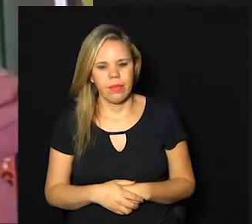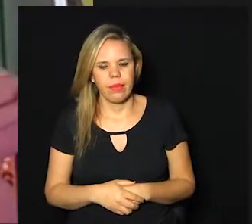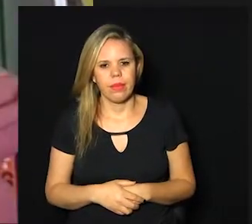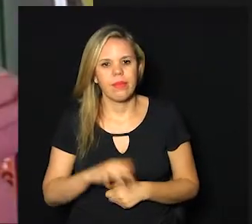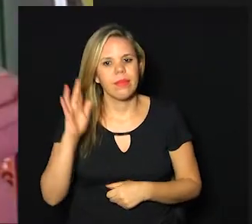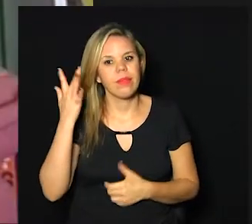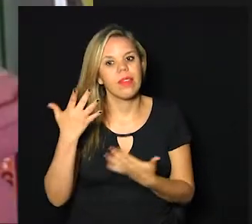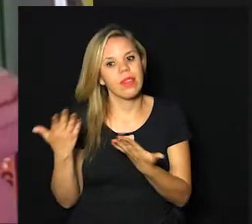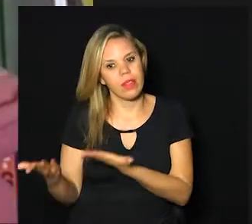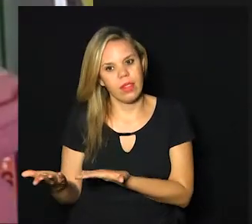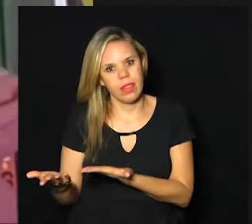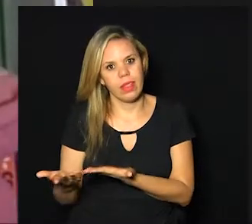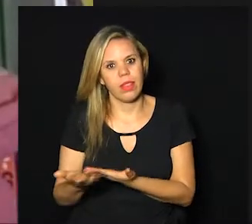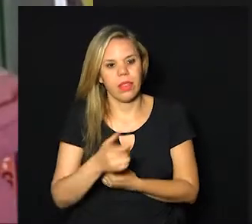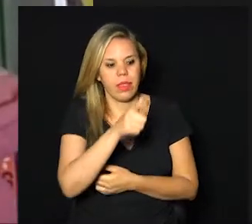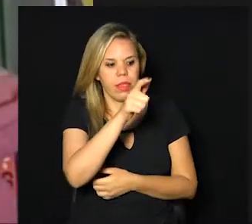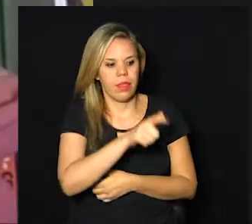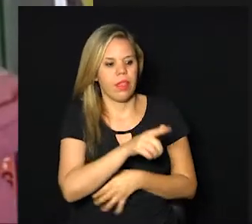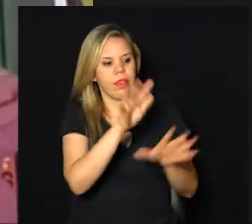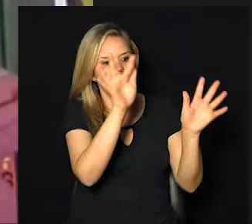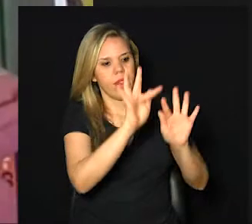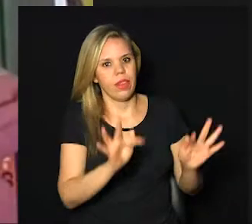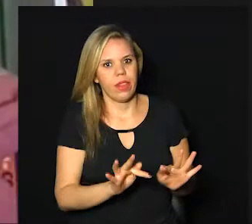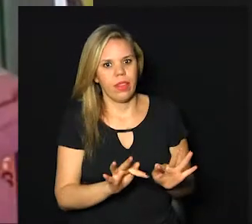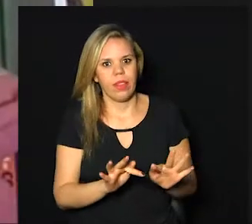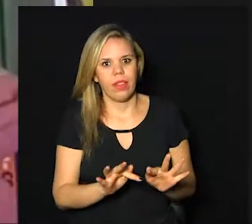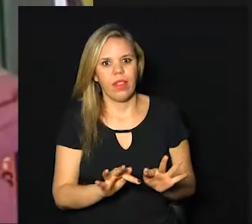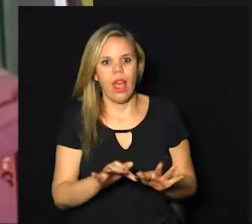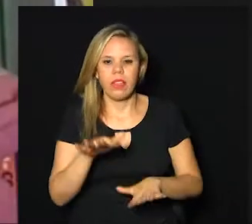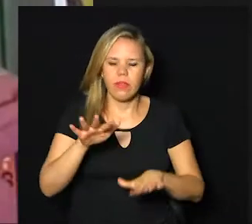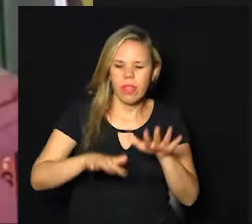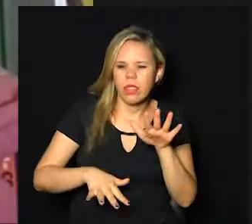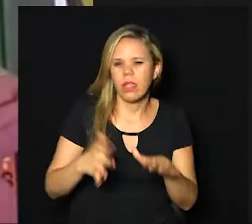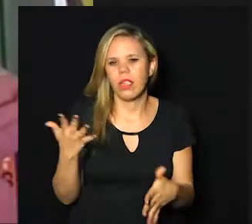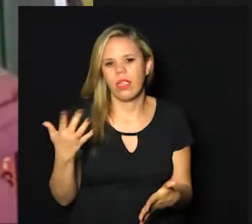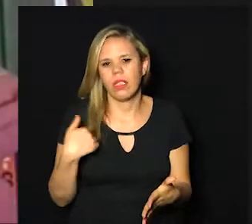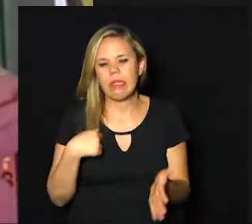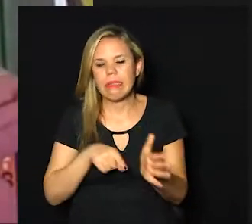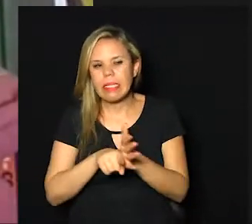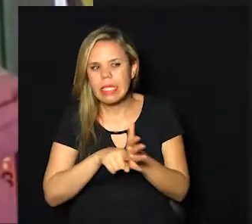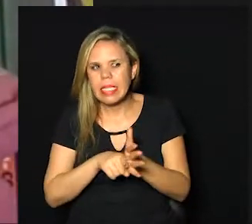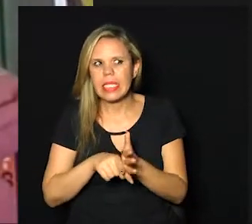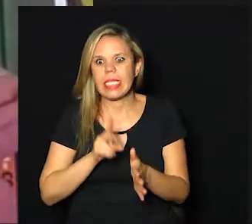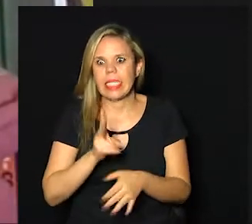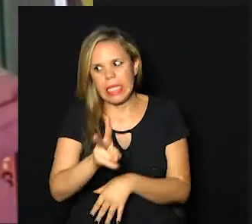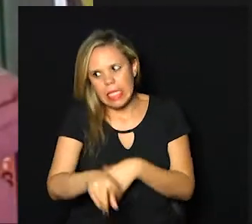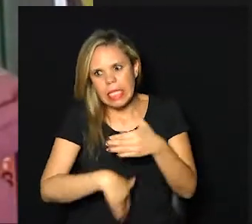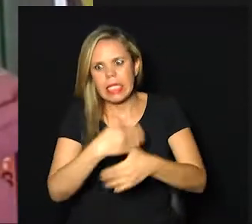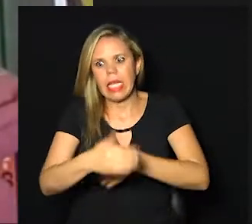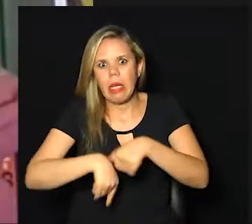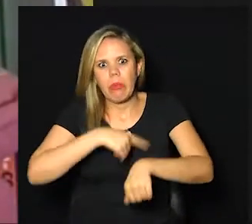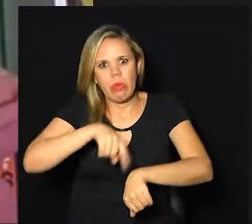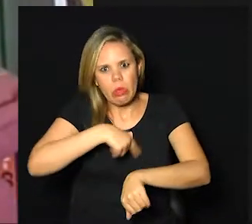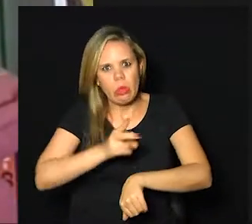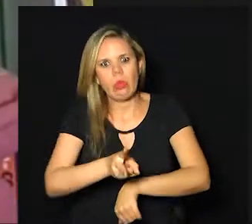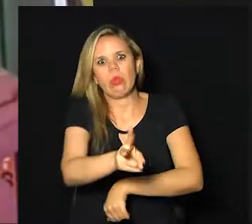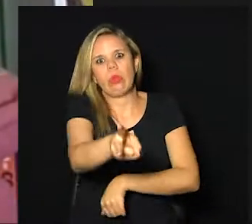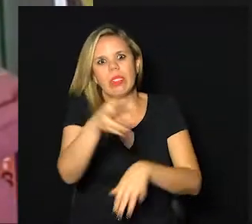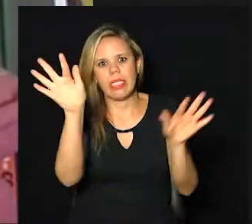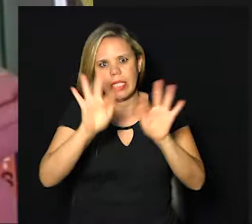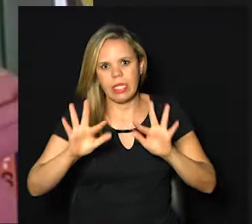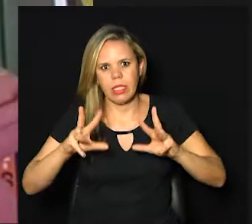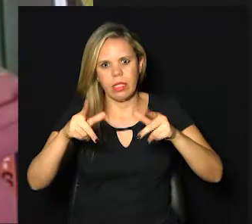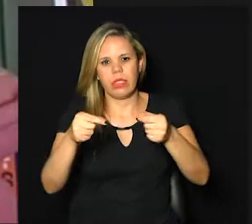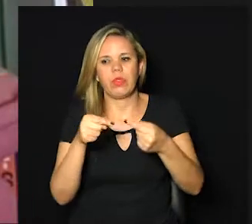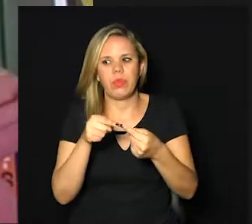Andréa, ser feliz, ele é um pouco superestimado, né? Parece que a gente tem que ser feliz o tempo todo, que todas as coisas